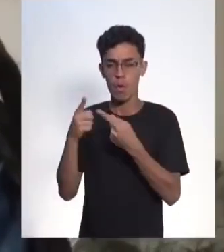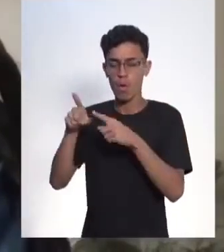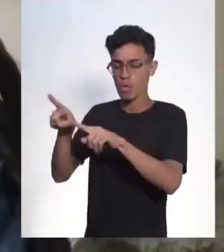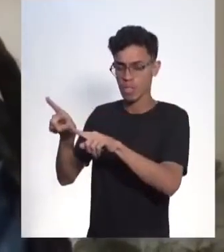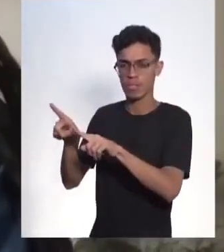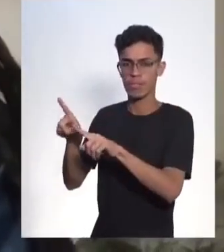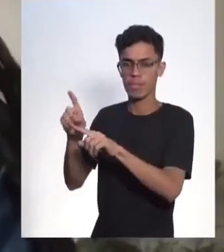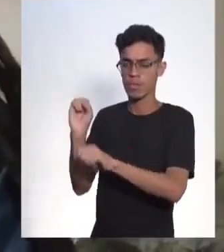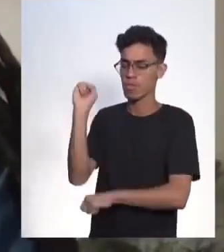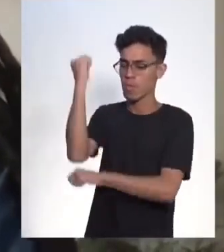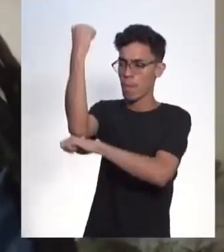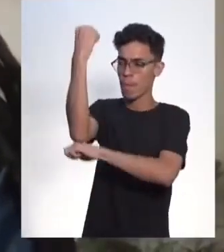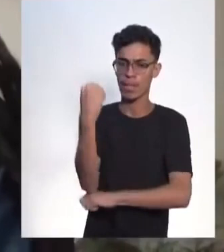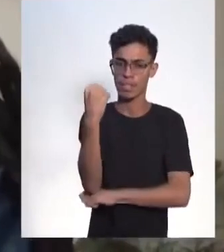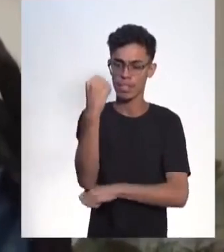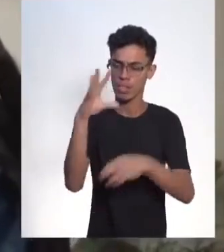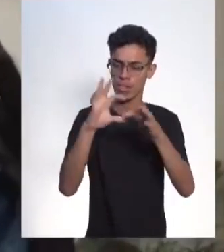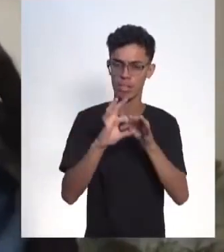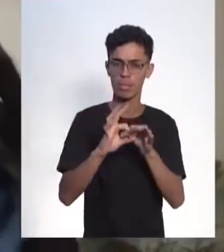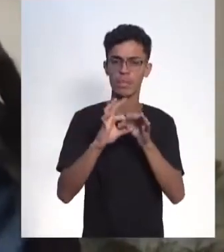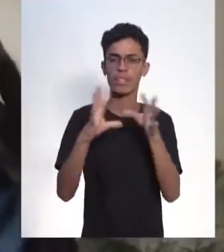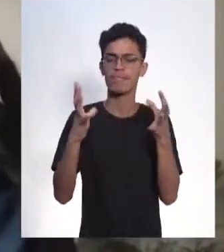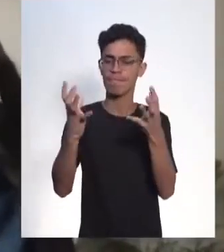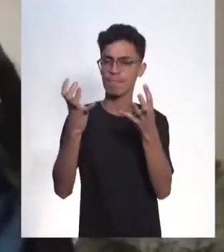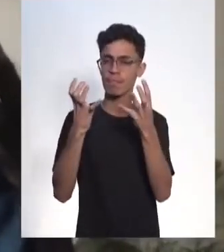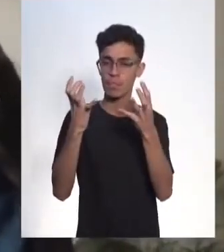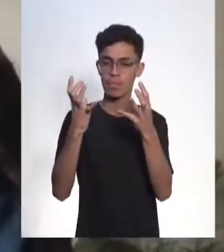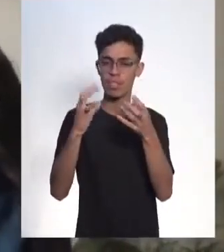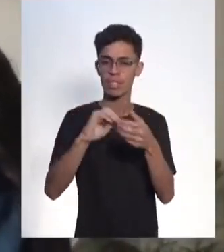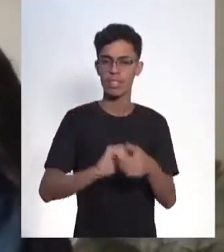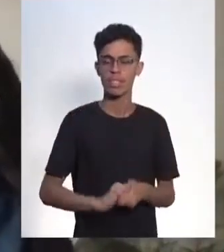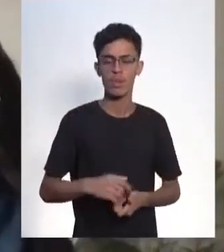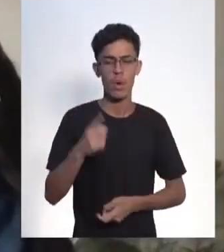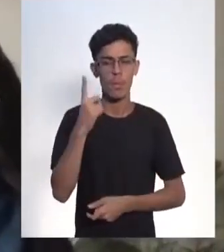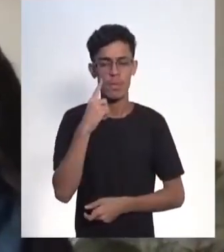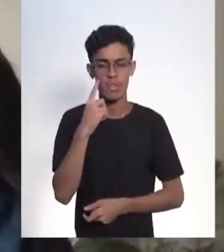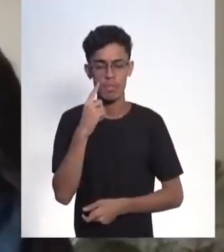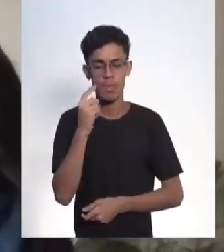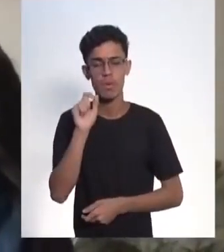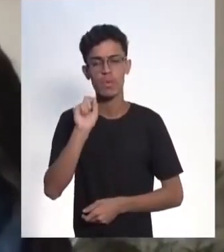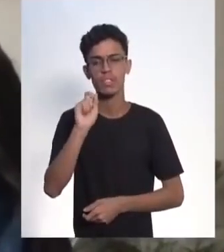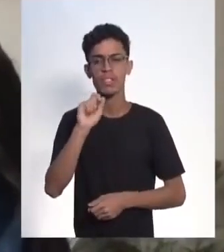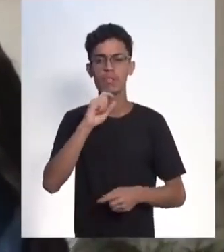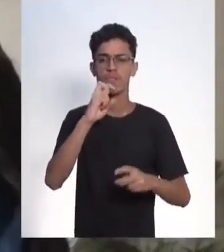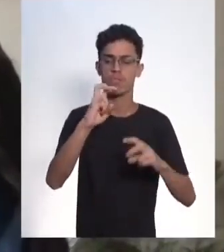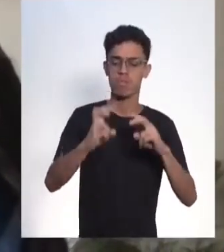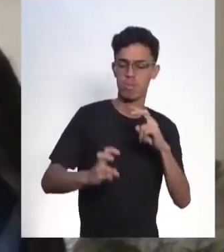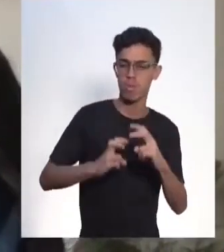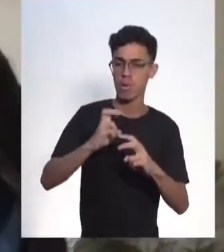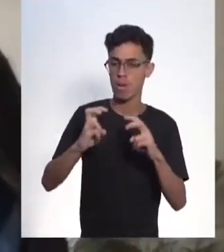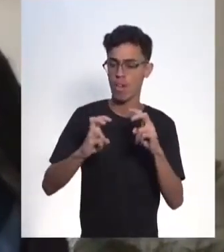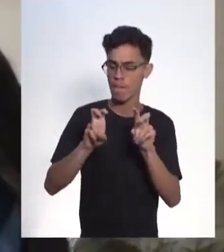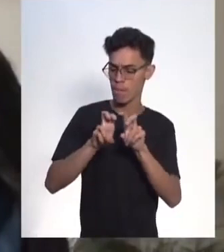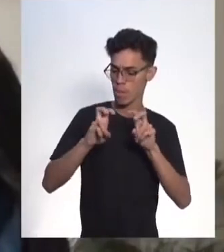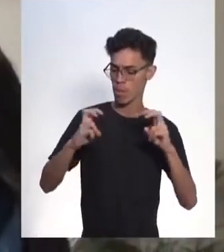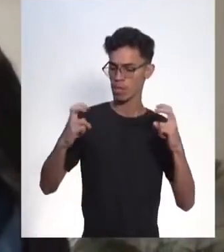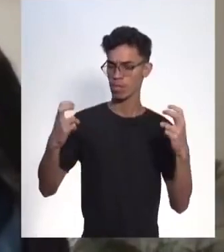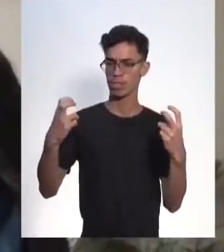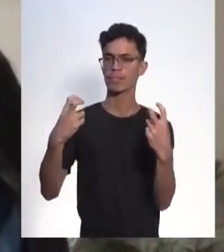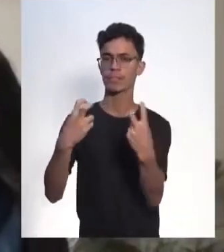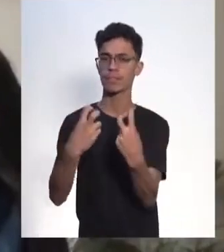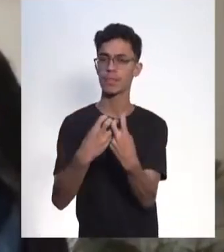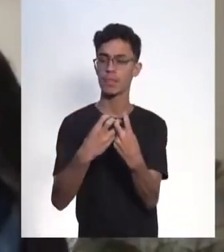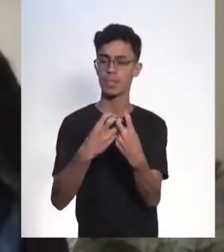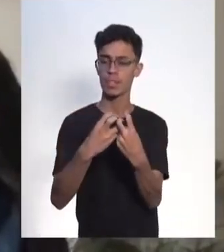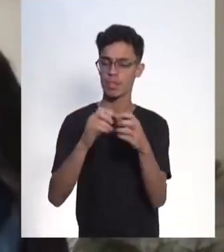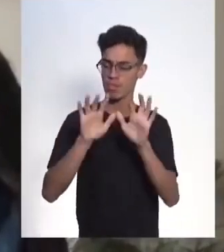liberdade. Assim como os quilombos, podemos observar a capoeira, né? A roda de capoeira no ano de